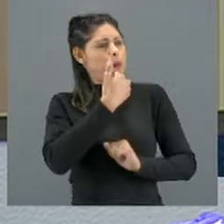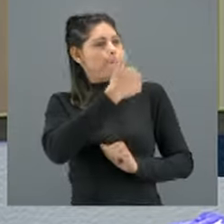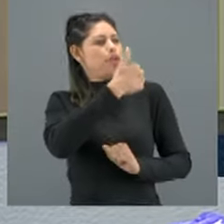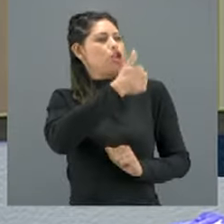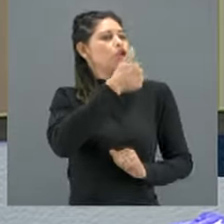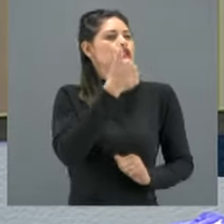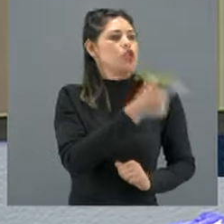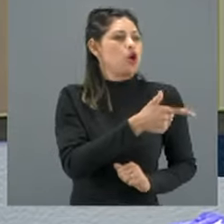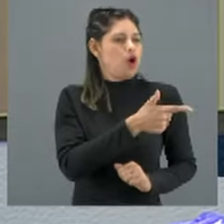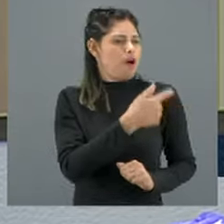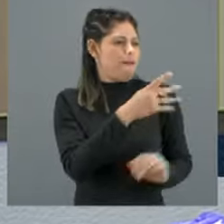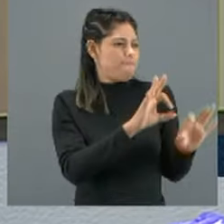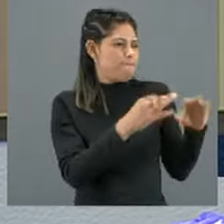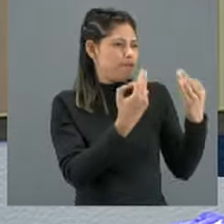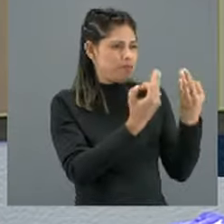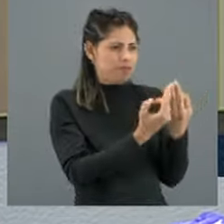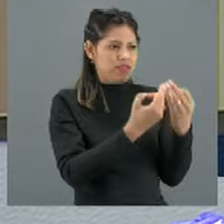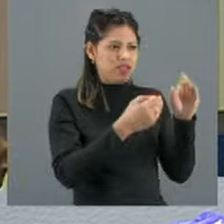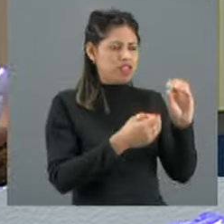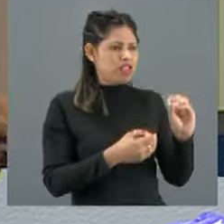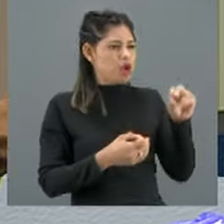Só beneficiar a família.